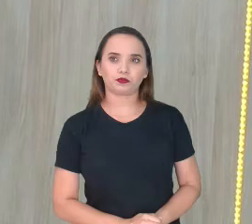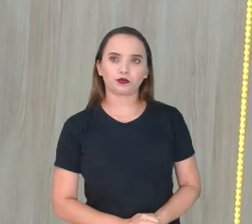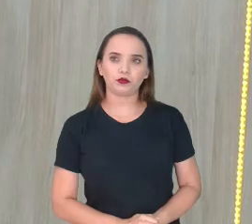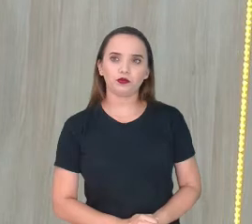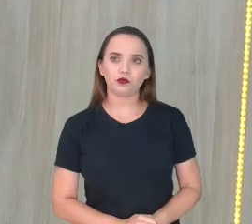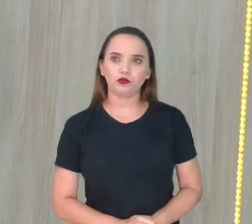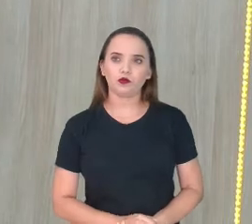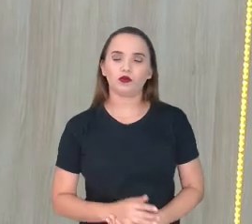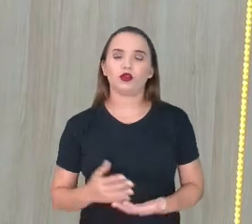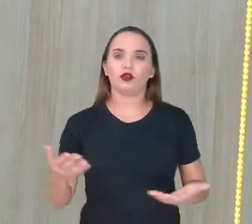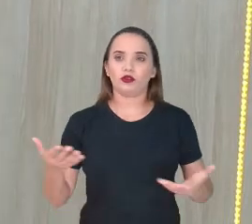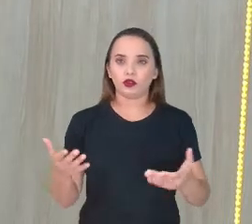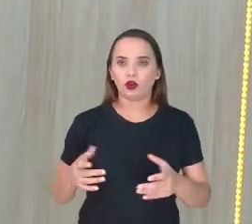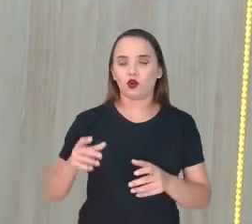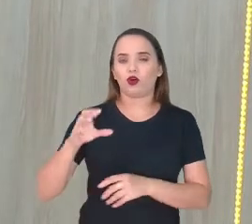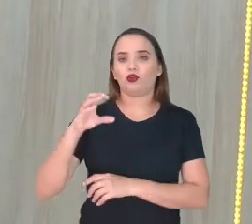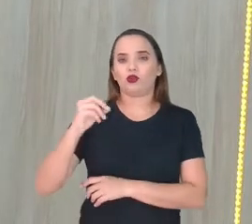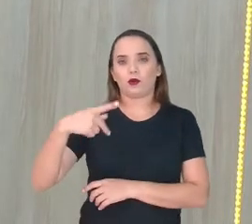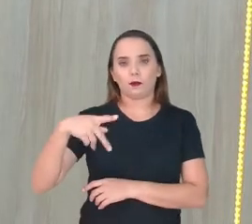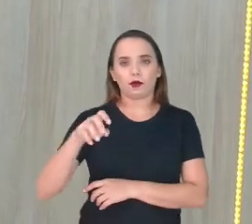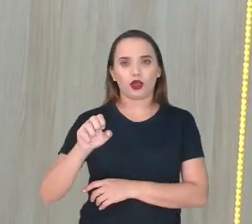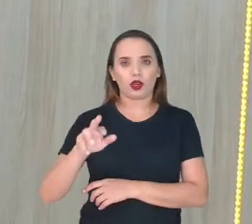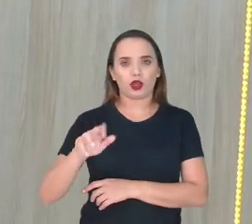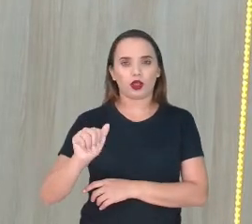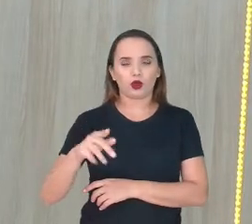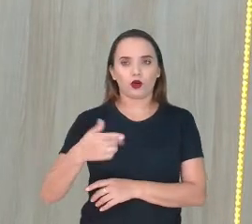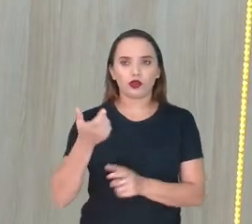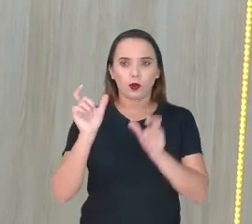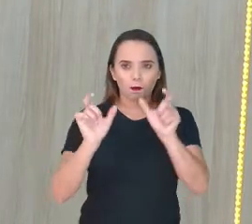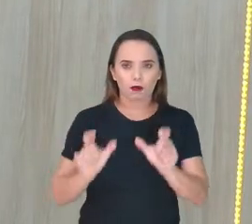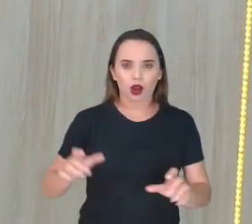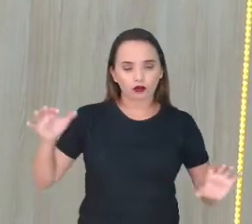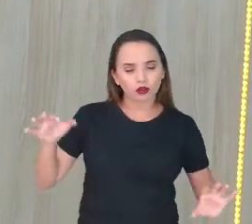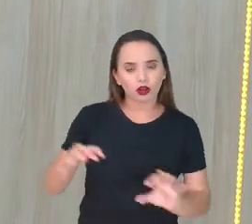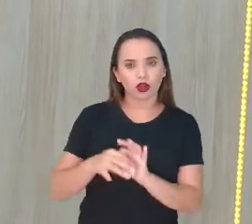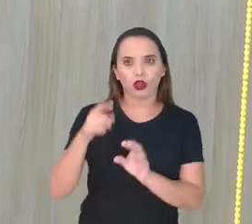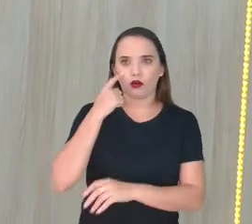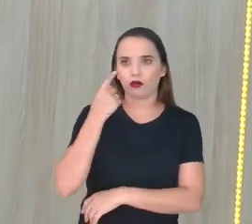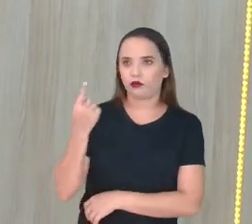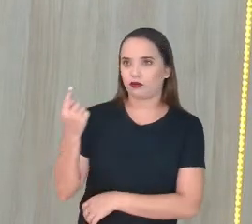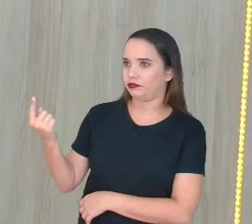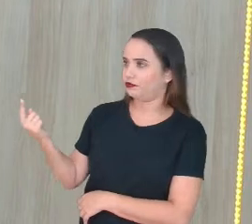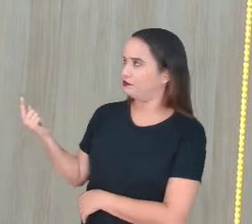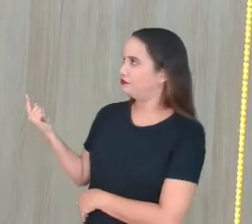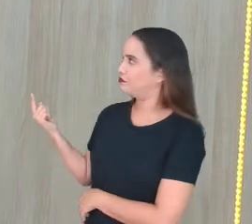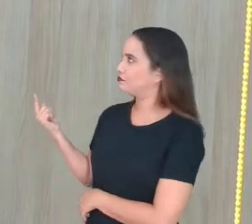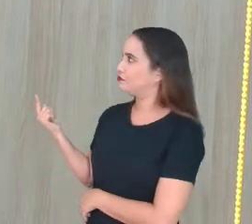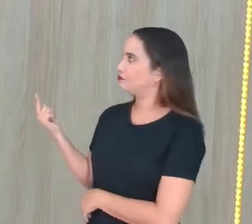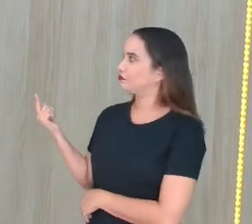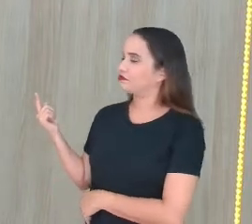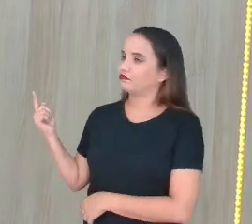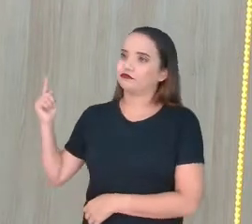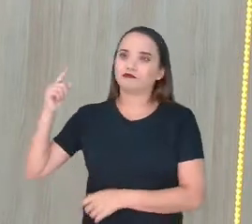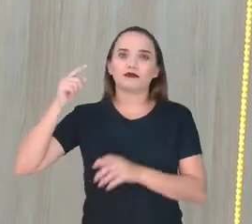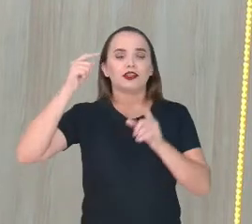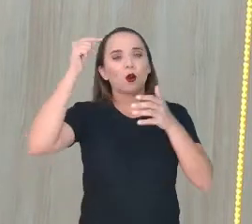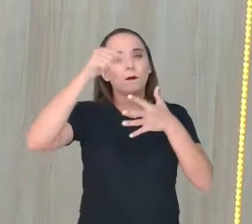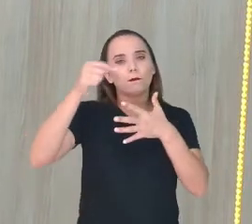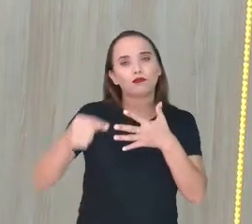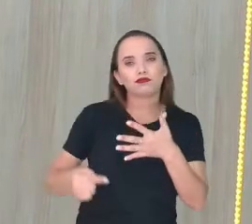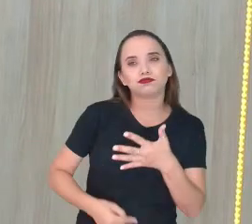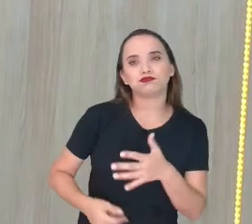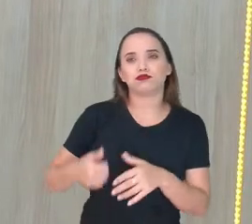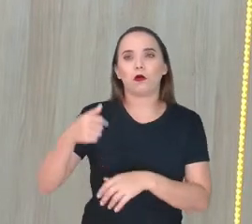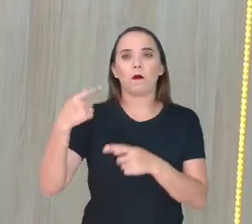E aí os operadores argumentativos, né, que podem ser porque, já que, visto que, graças